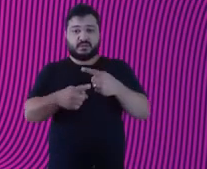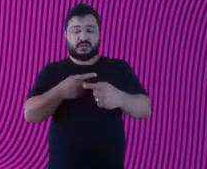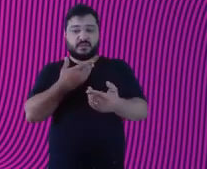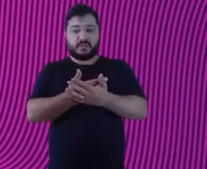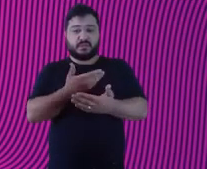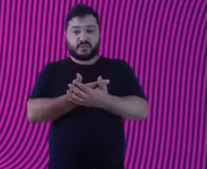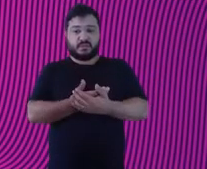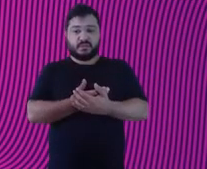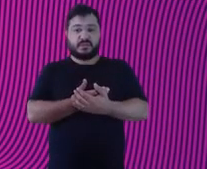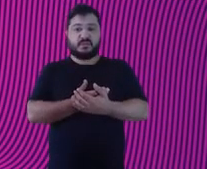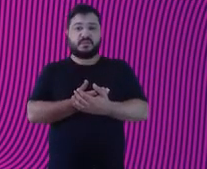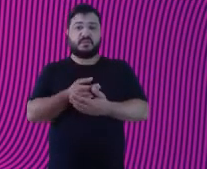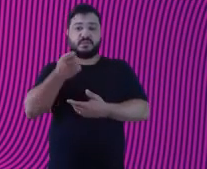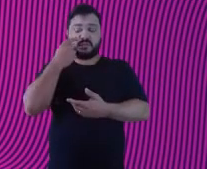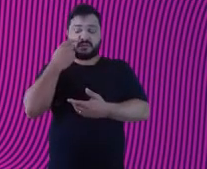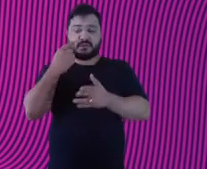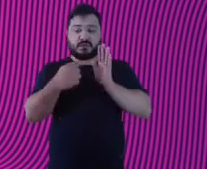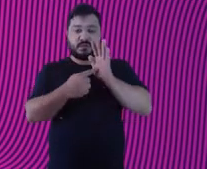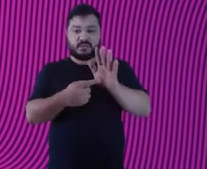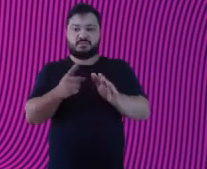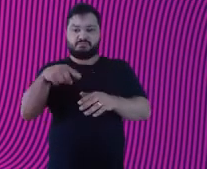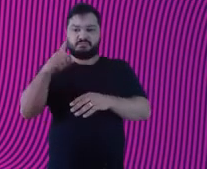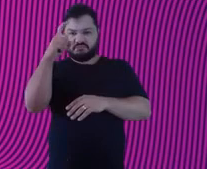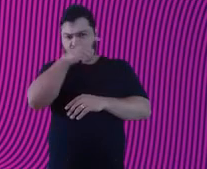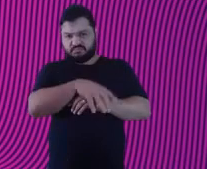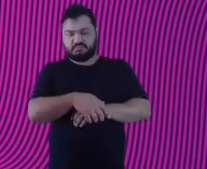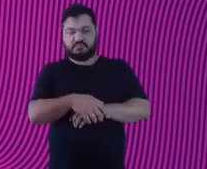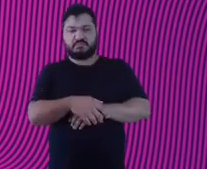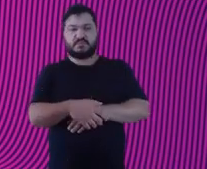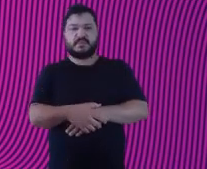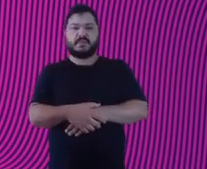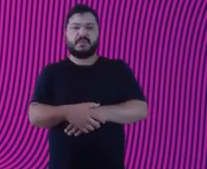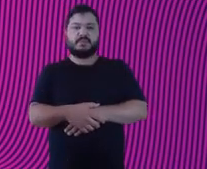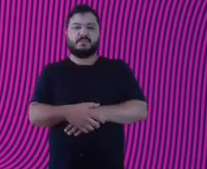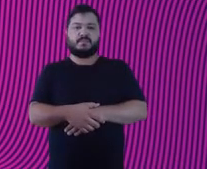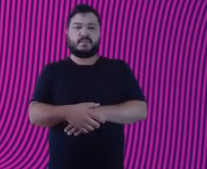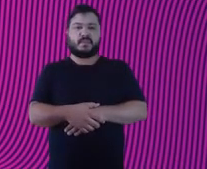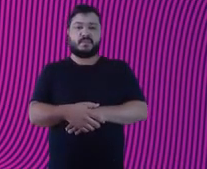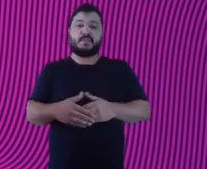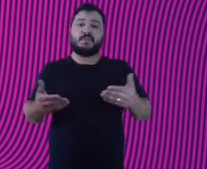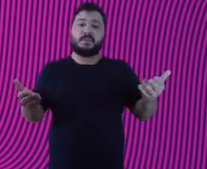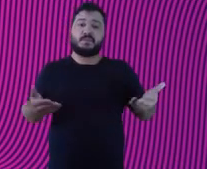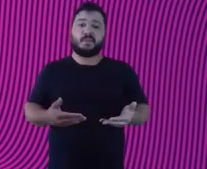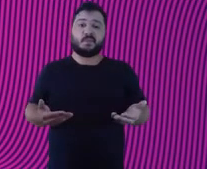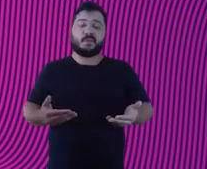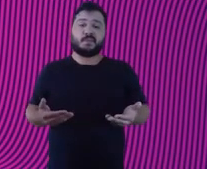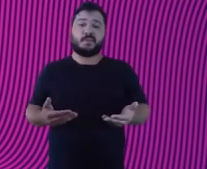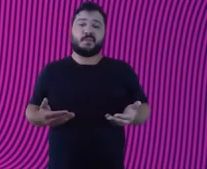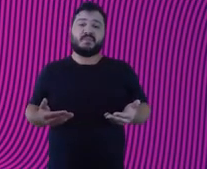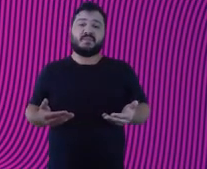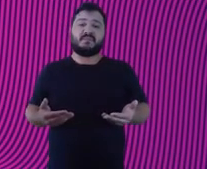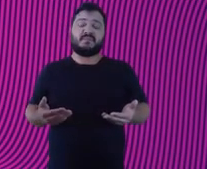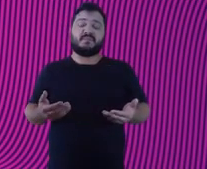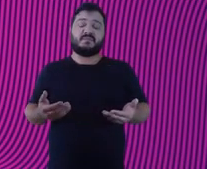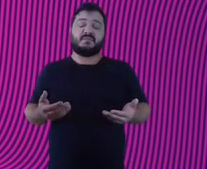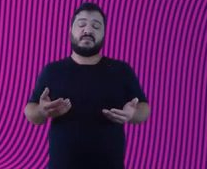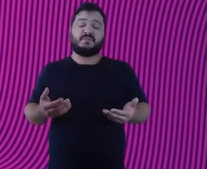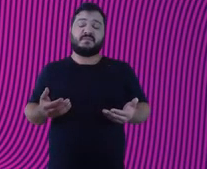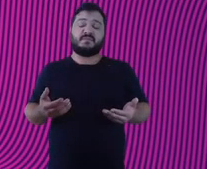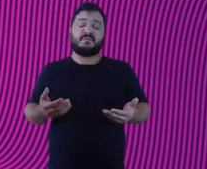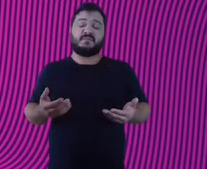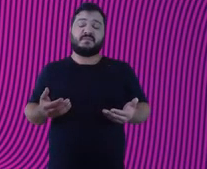viu que os estudos mostram. É difícil você convencê-los, né? Eu hoje em dia faço um compartilhamento desse